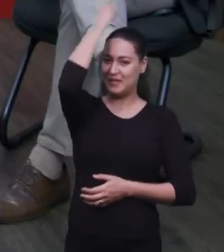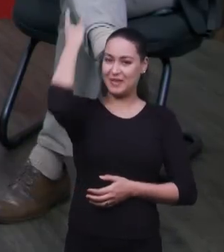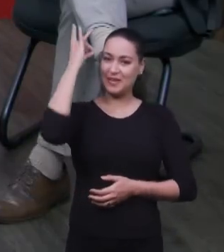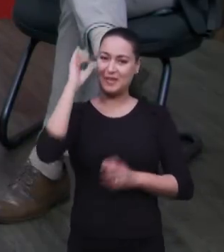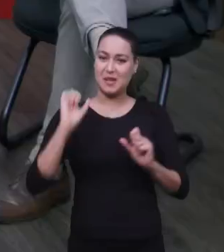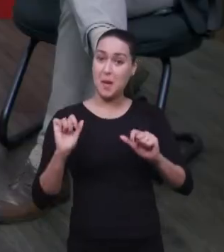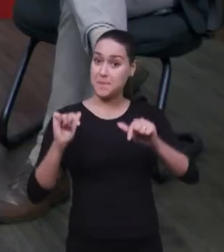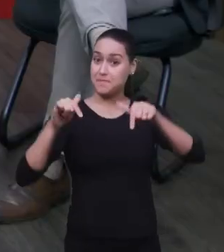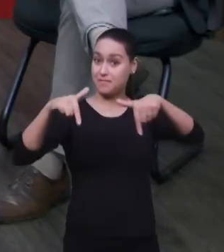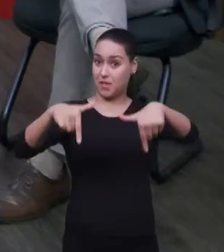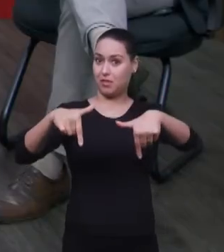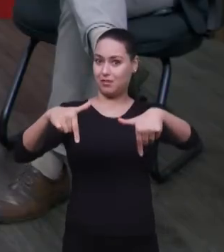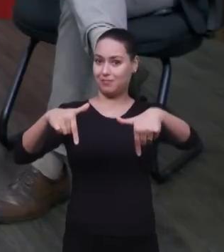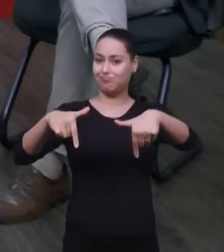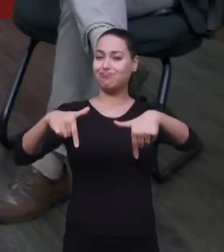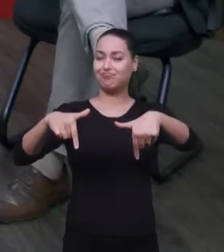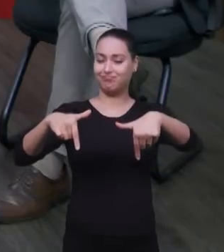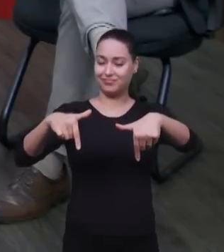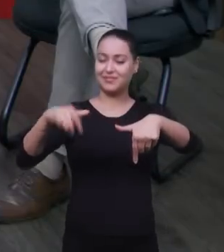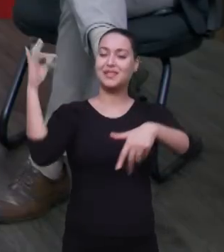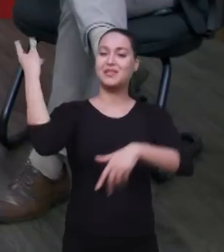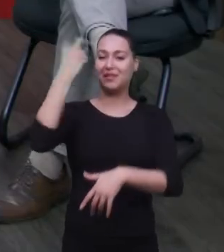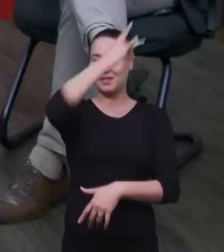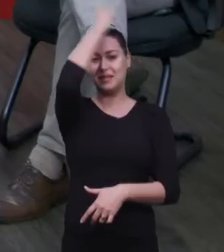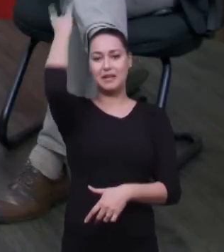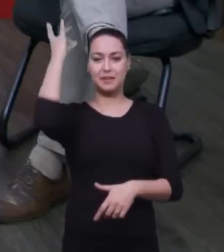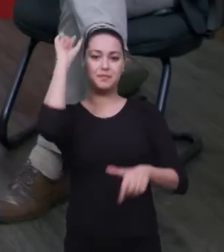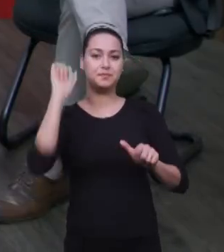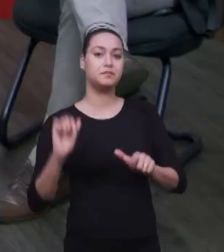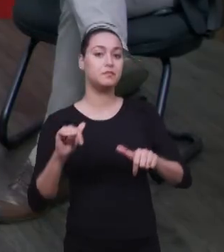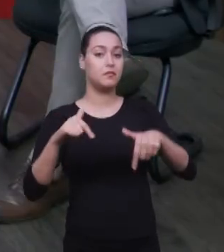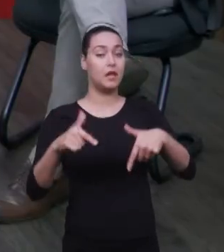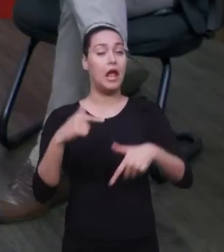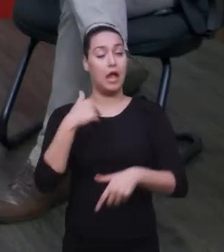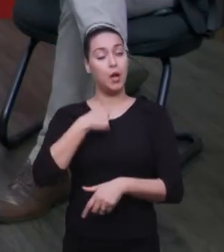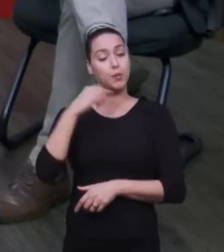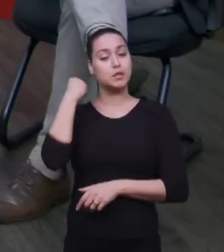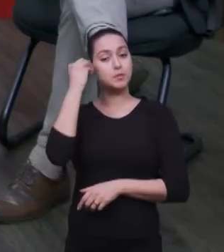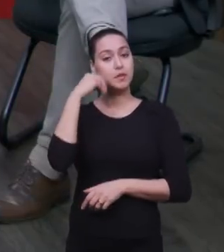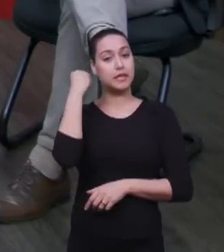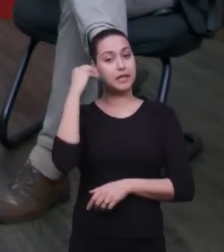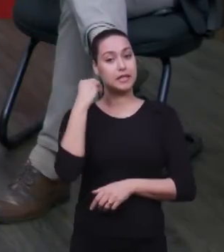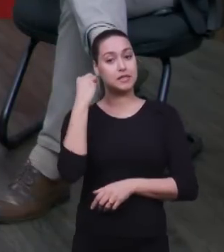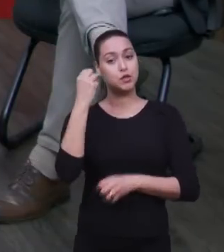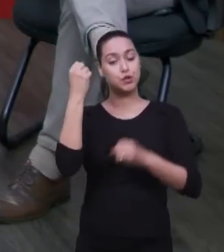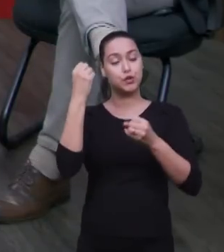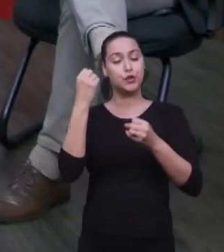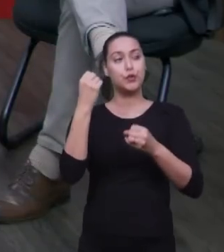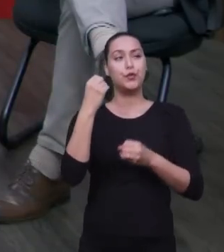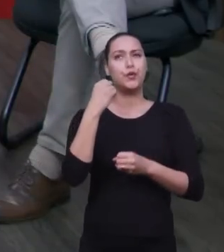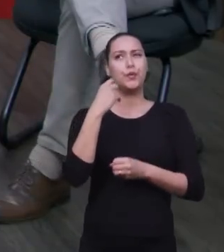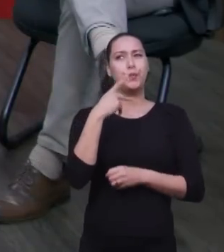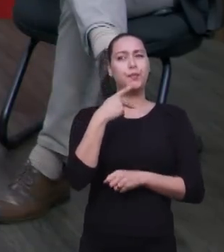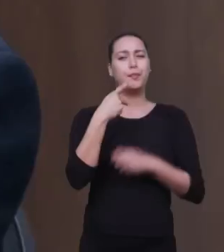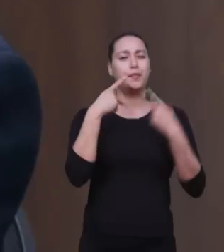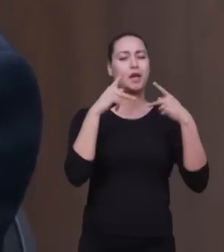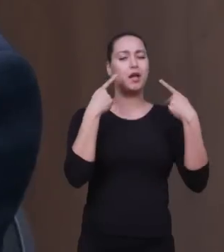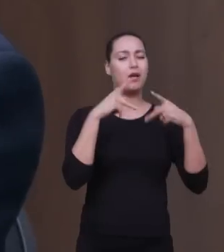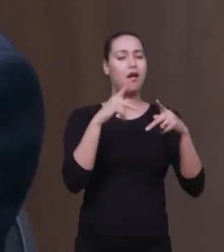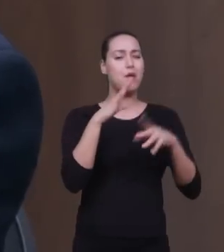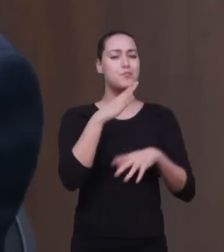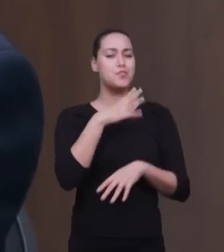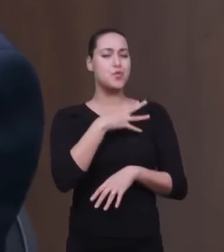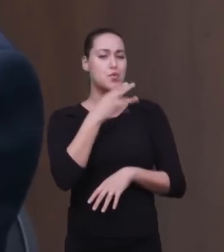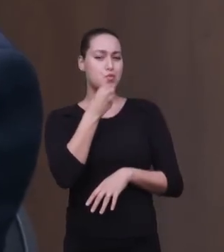Santo vai começar a operar. É nessa hora que o Espírito Santo começa a operar. Eu tive a experiência uma vez de falar do Senhor para um homem